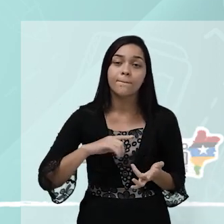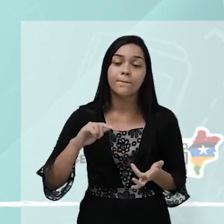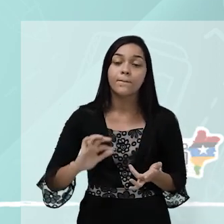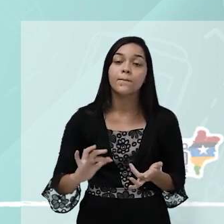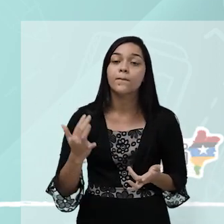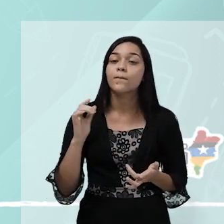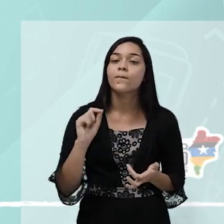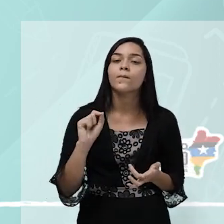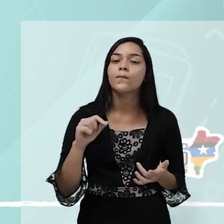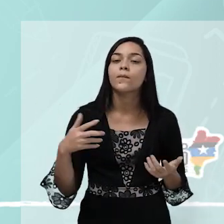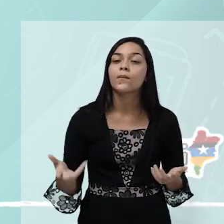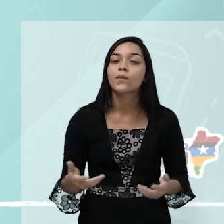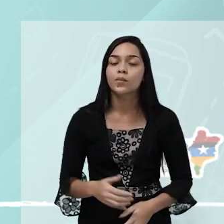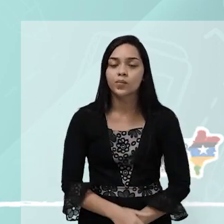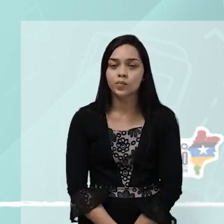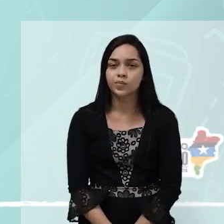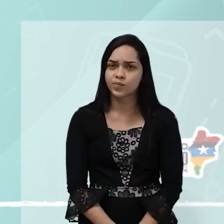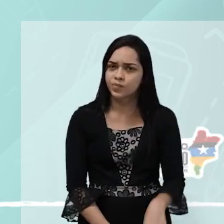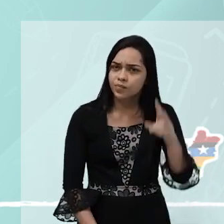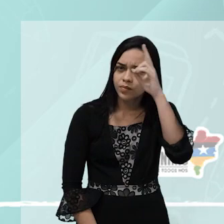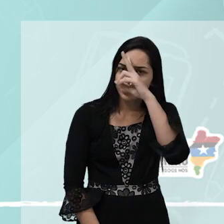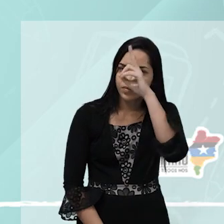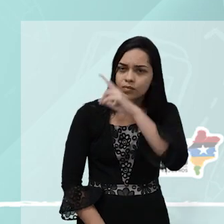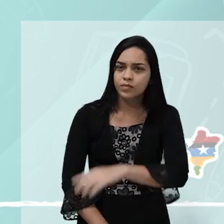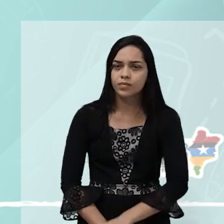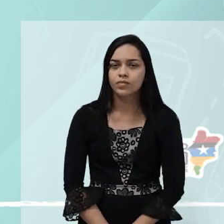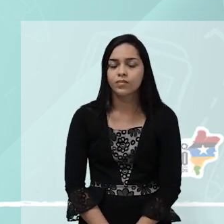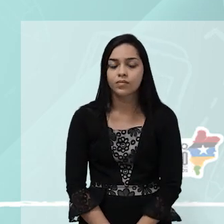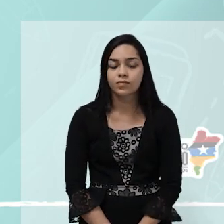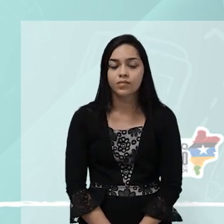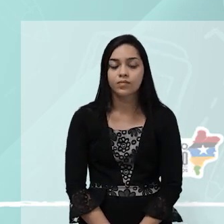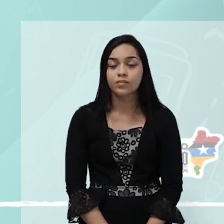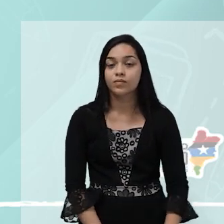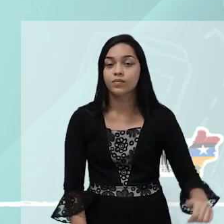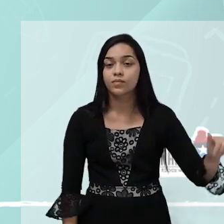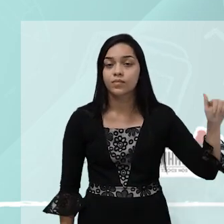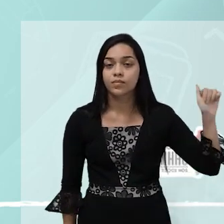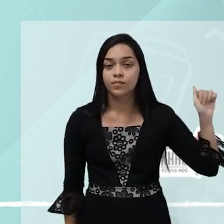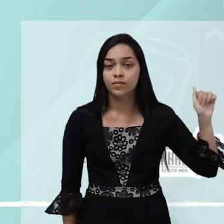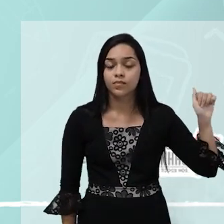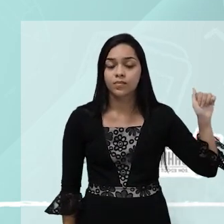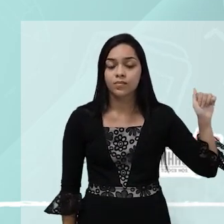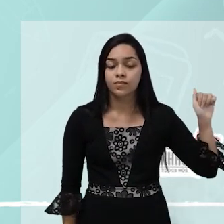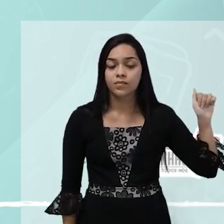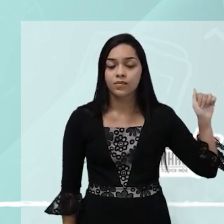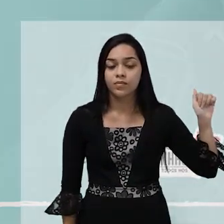Brasil acontecia qual? Lembram? Vamos ver.